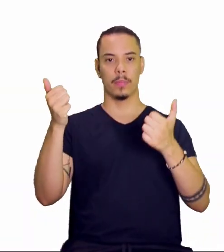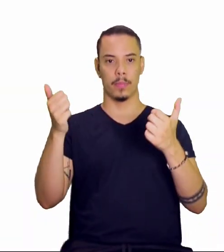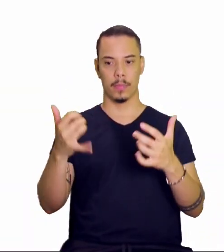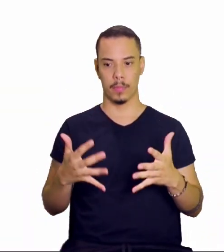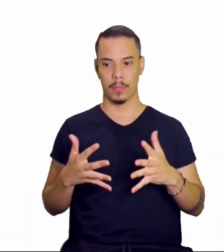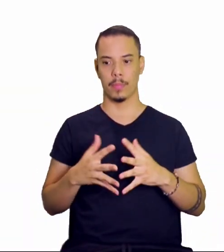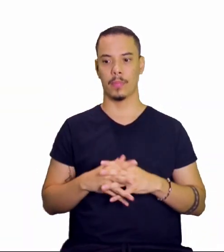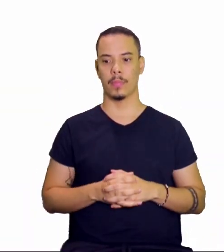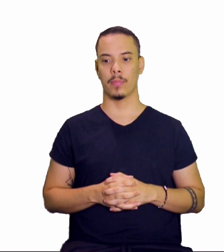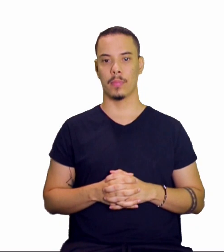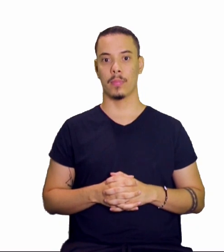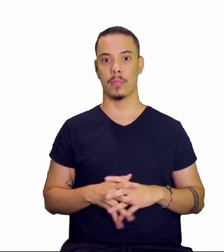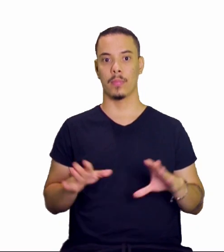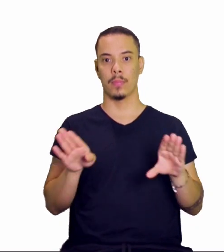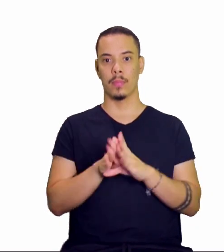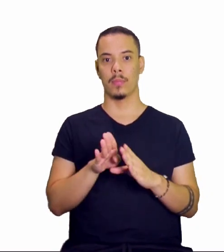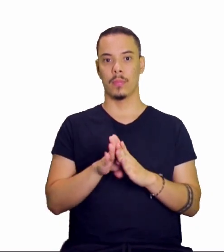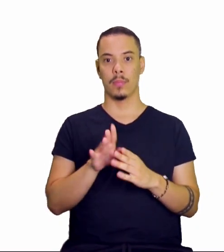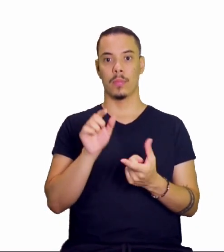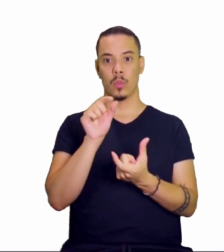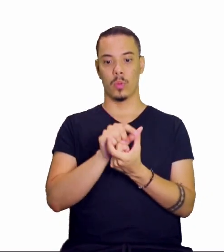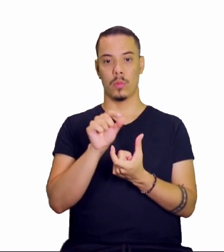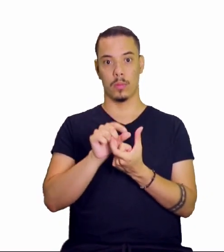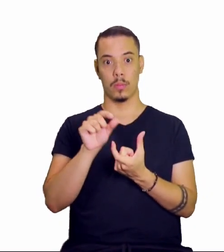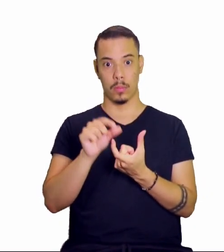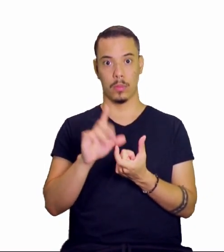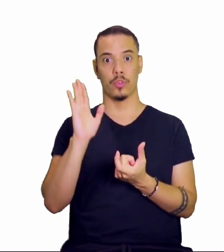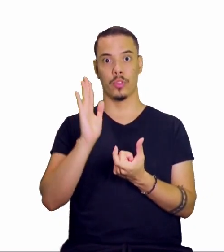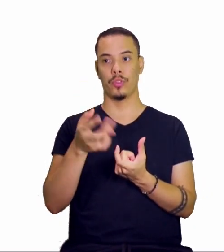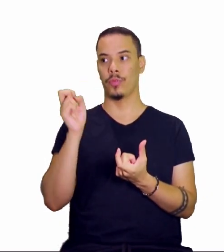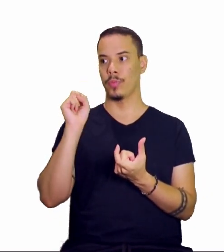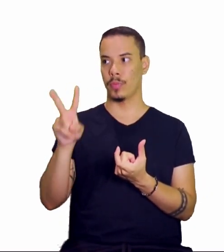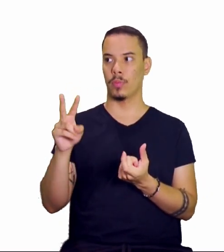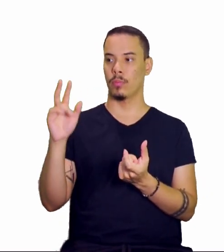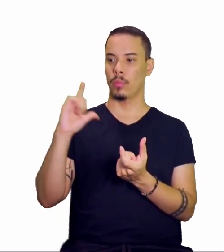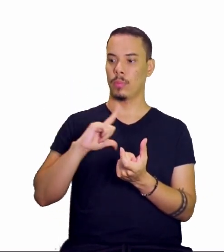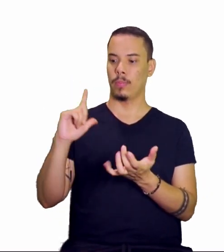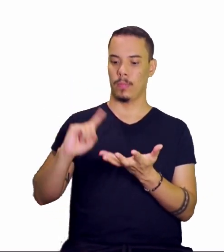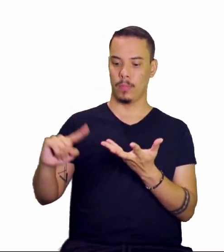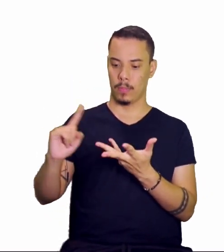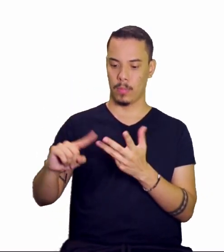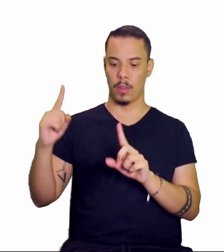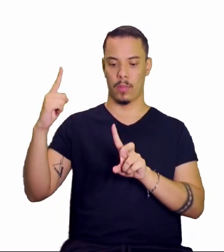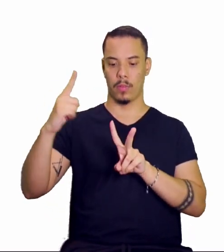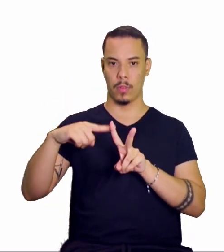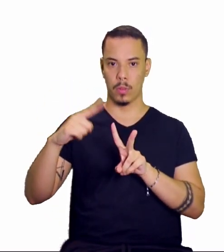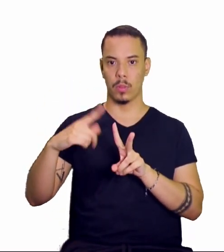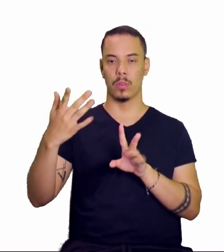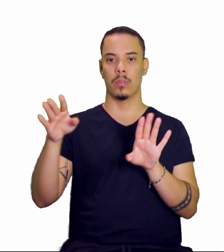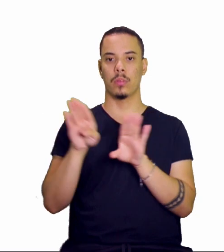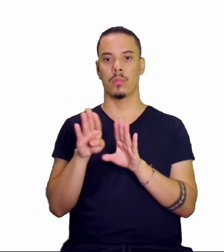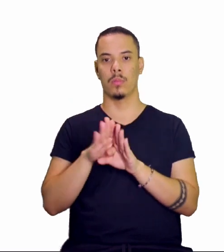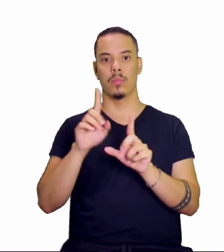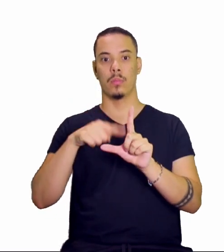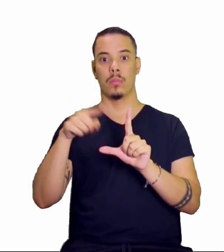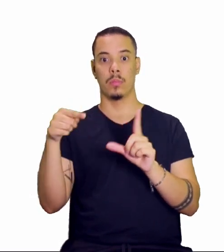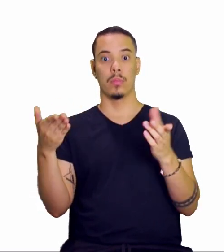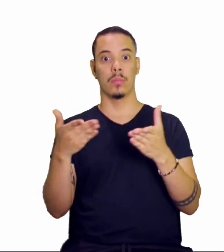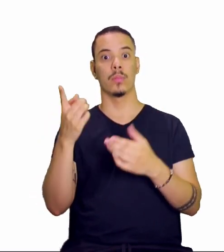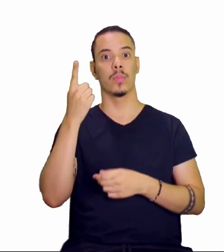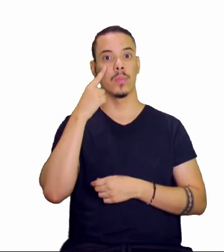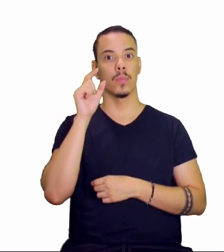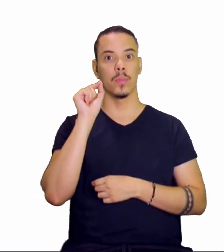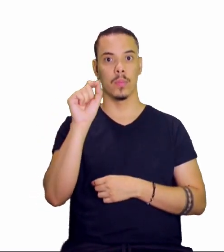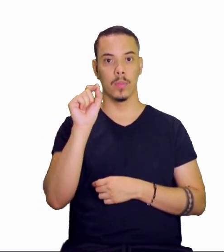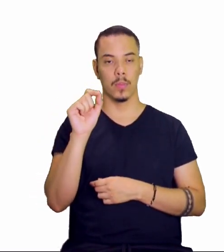vocês. Vamos para as unidades de medida. Bom, já que nós vimos as grandezas, que elas são escalares, são vetoriais, vamos ver uns exemplos. Olha só,